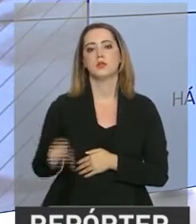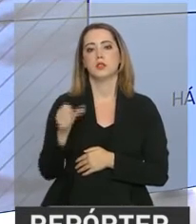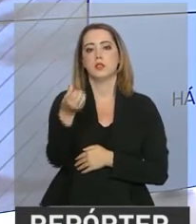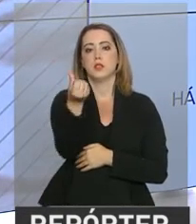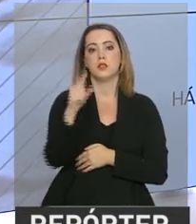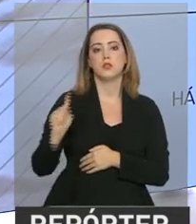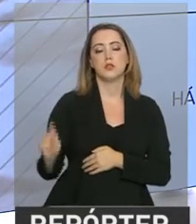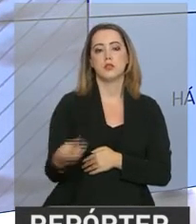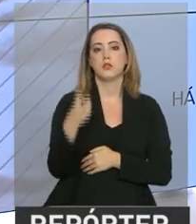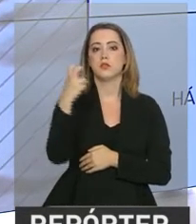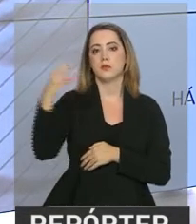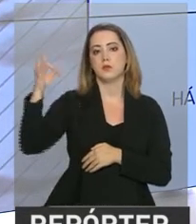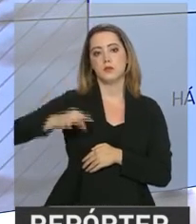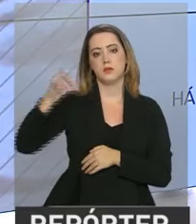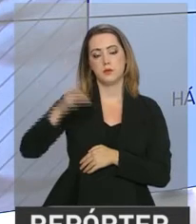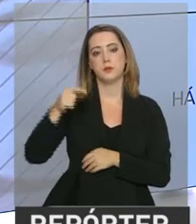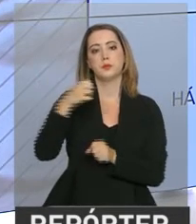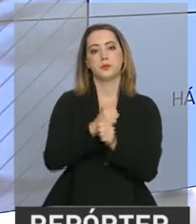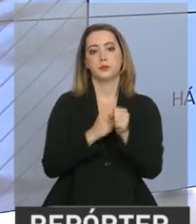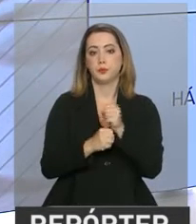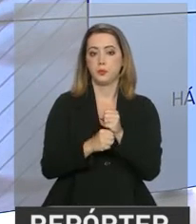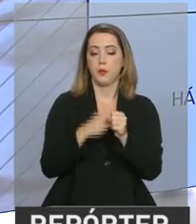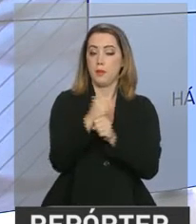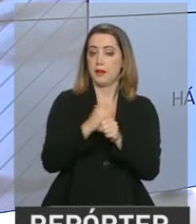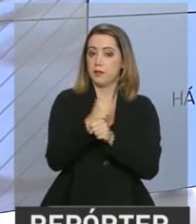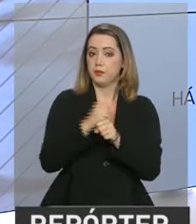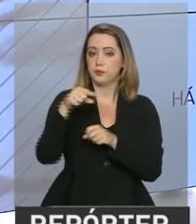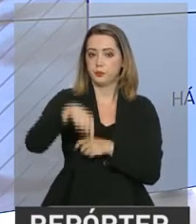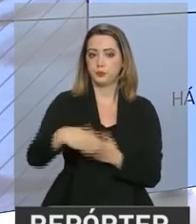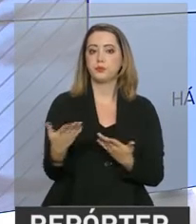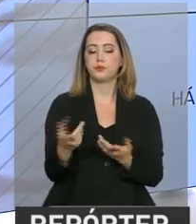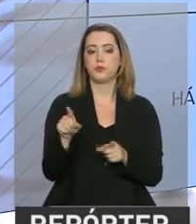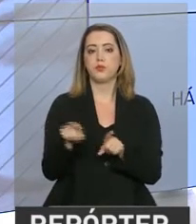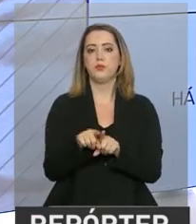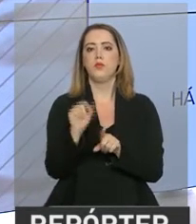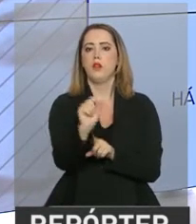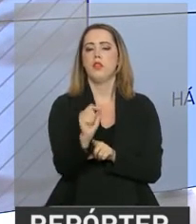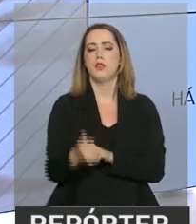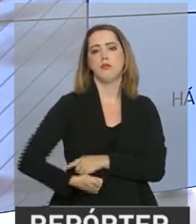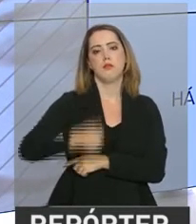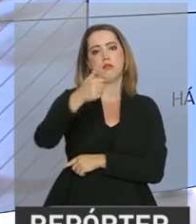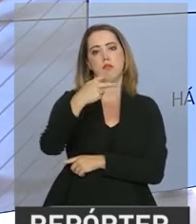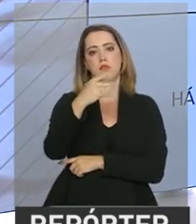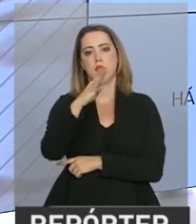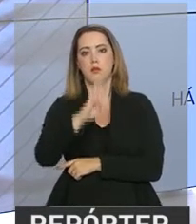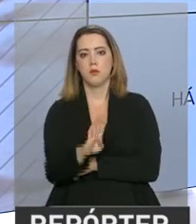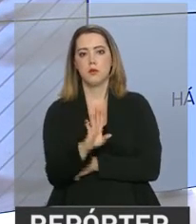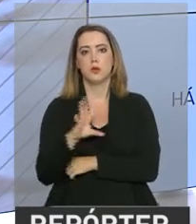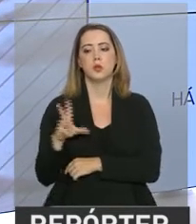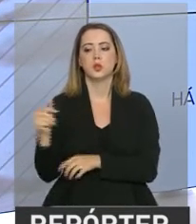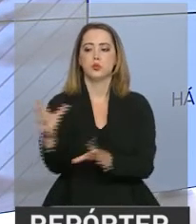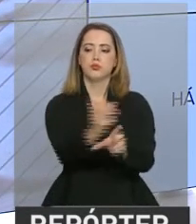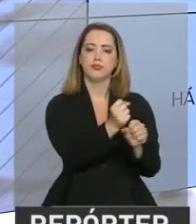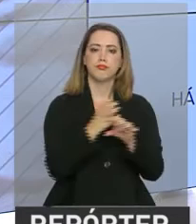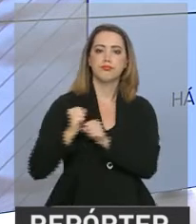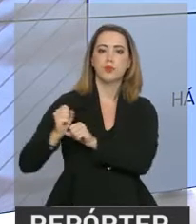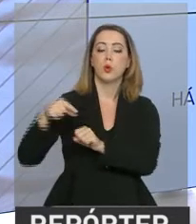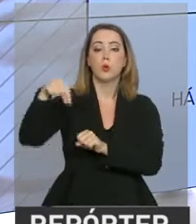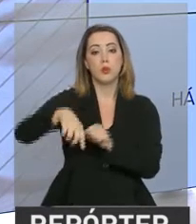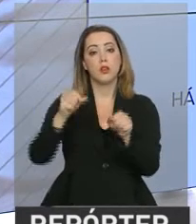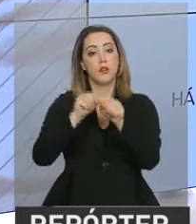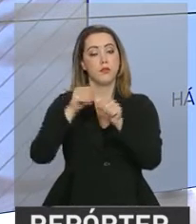de 2016 o mercado também melhorou a previsão para o pib que é a soma de todos os bens e serviços produzidos pela